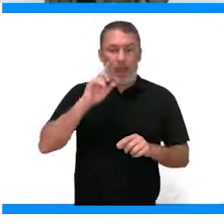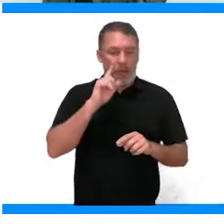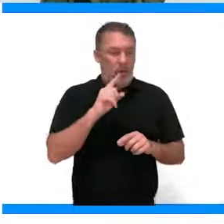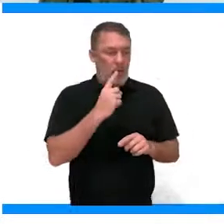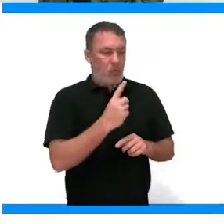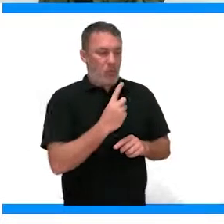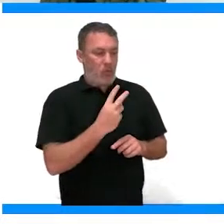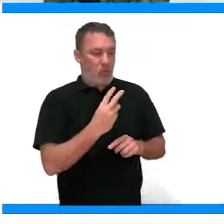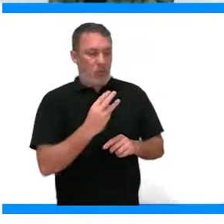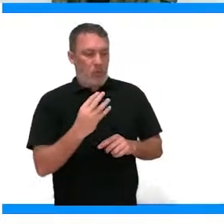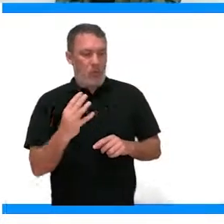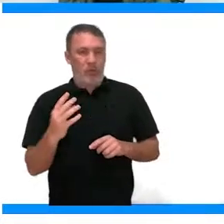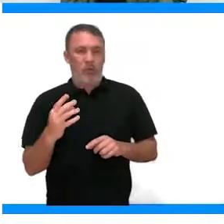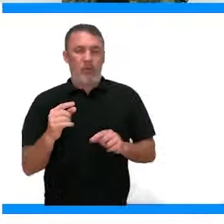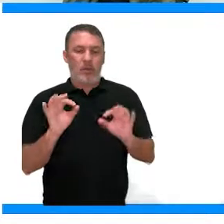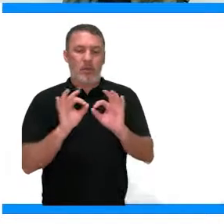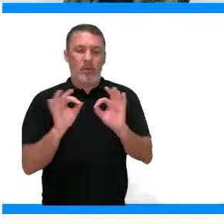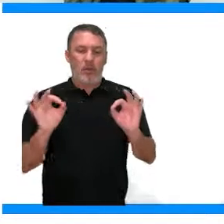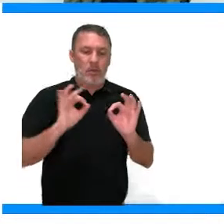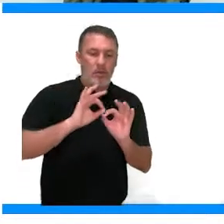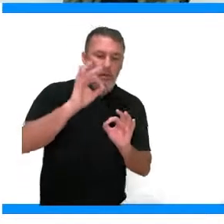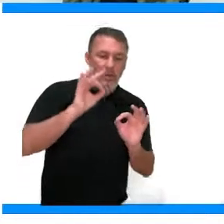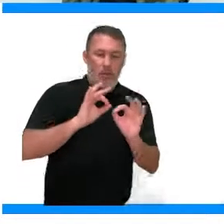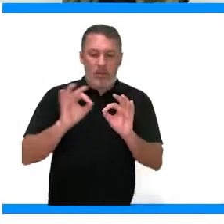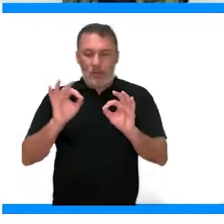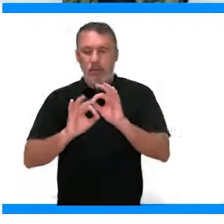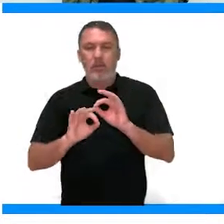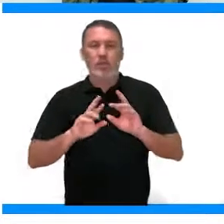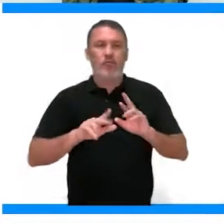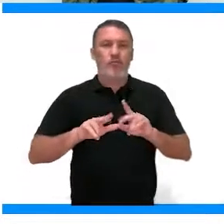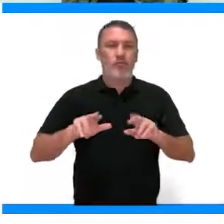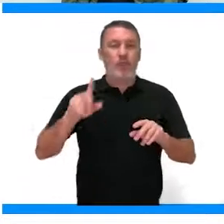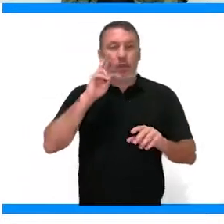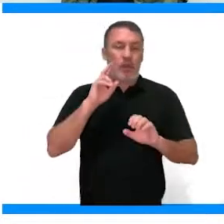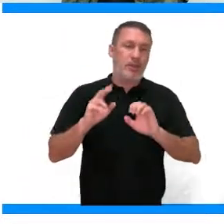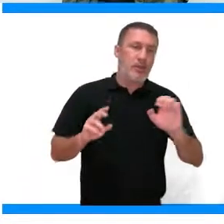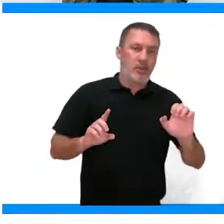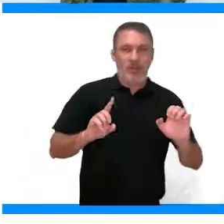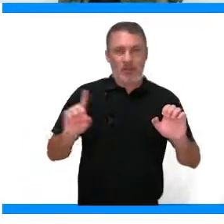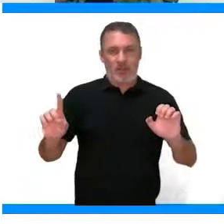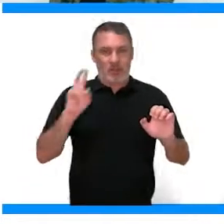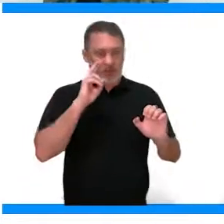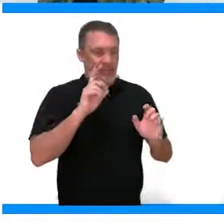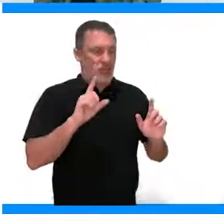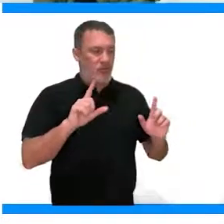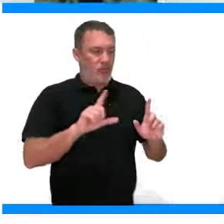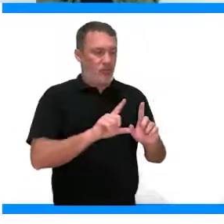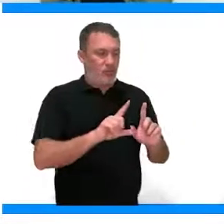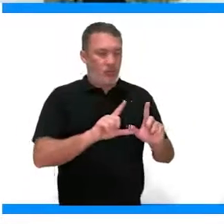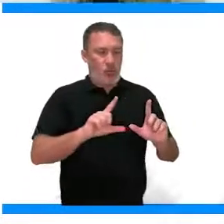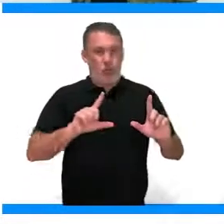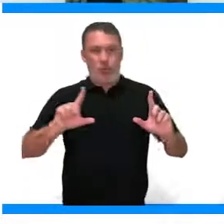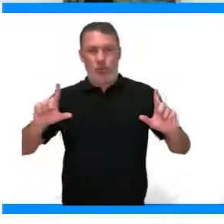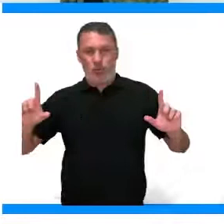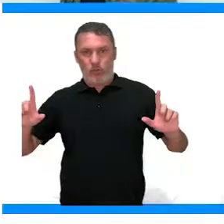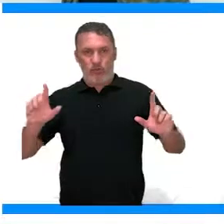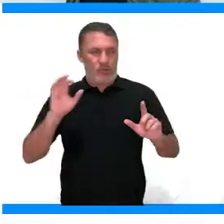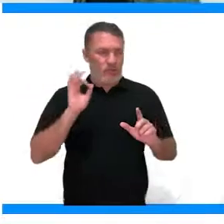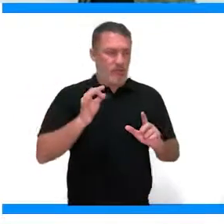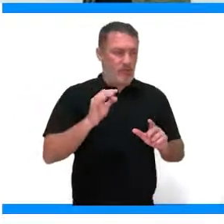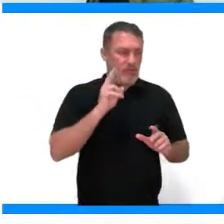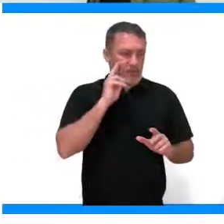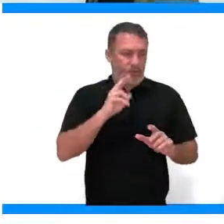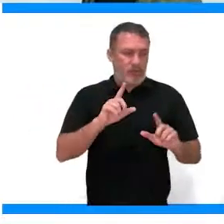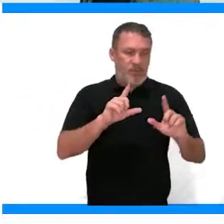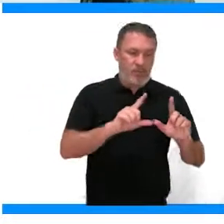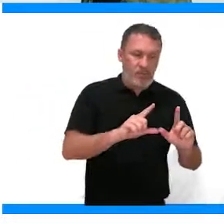Área de vários quadrados diferentes, dispostos em sequência da esquerda para a direita, como mostra a figura. Quadrado de